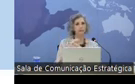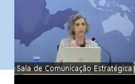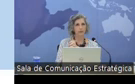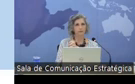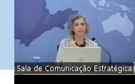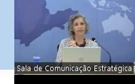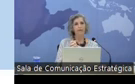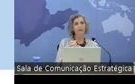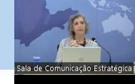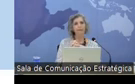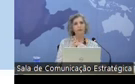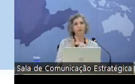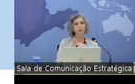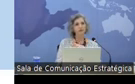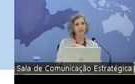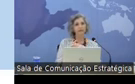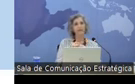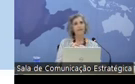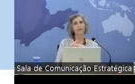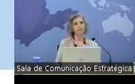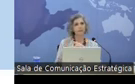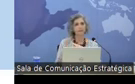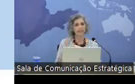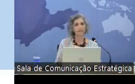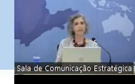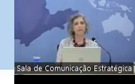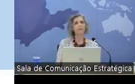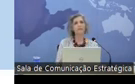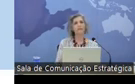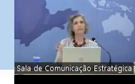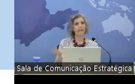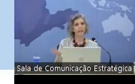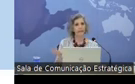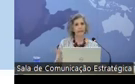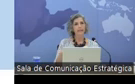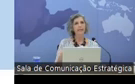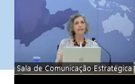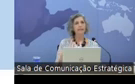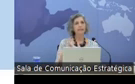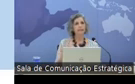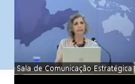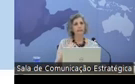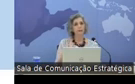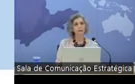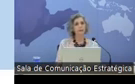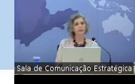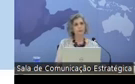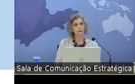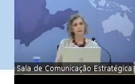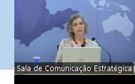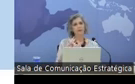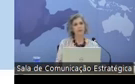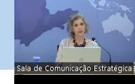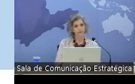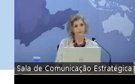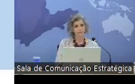da criança resposta só que a partir de 2007 com a entrada doce na net as fichas separaram e aí não se na net entrou